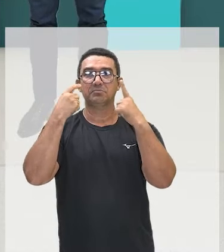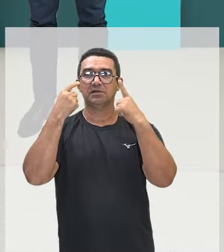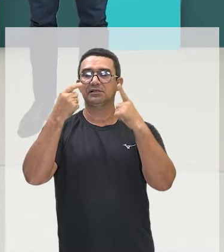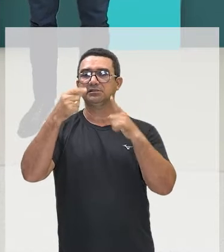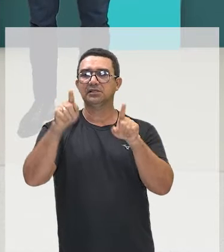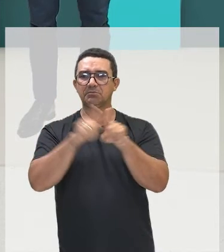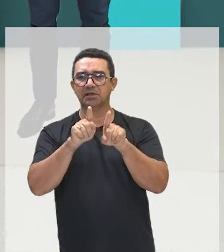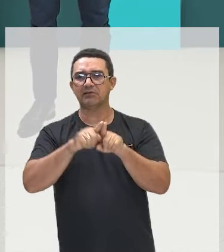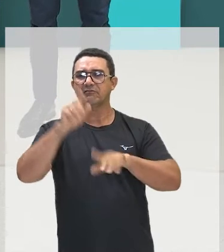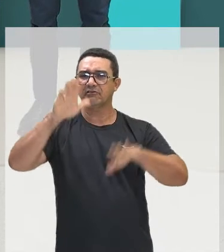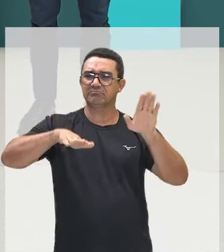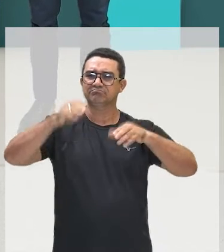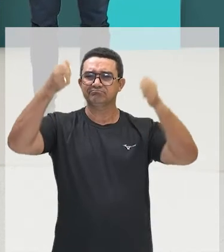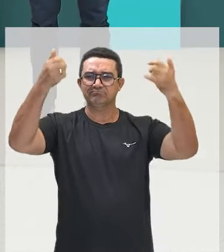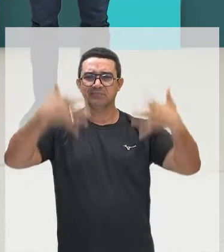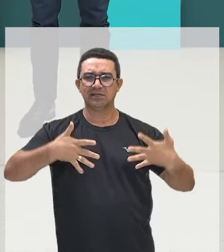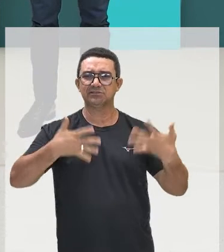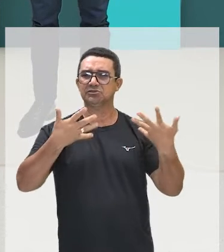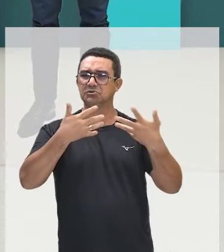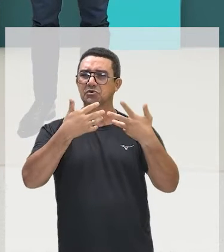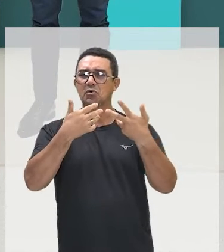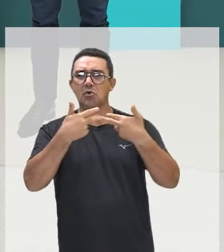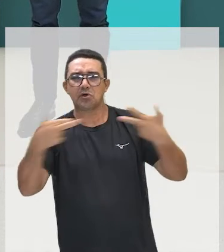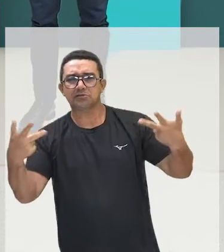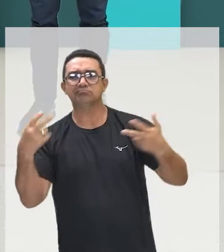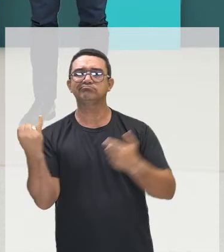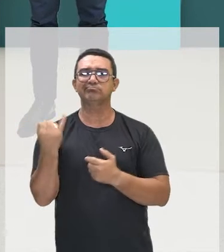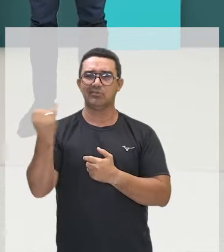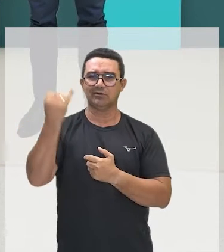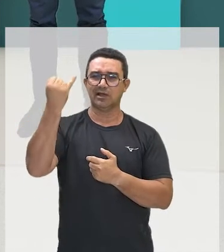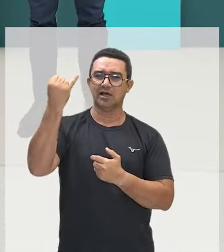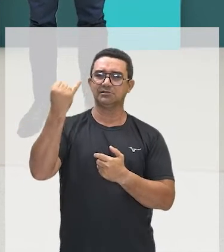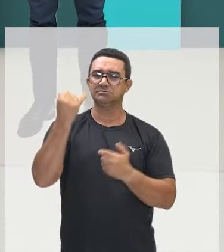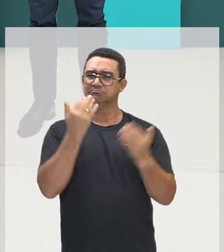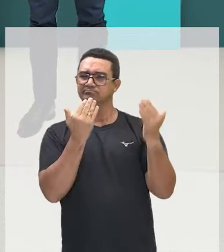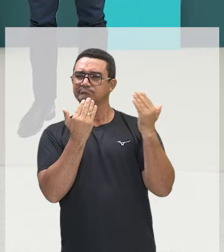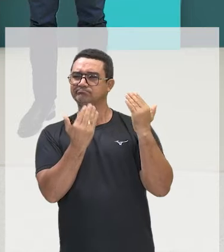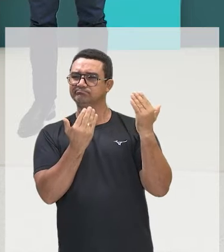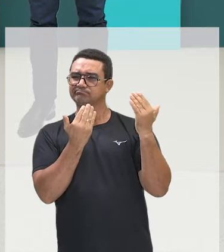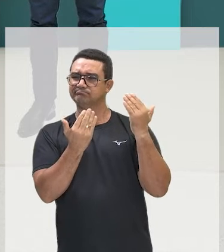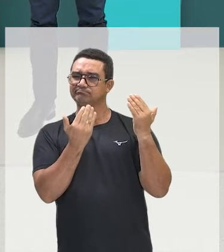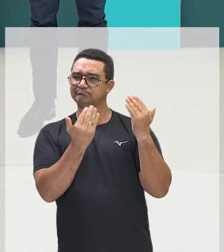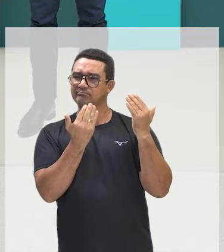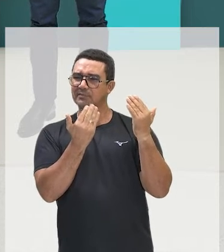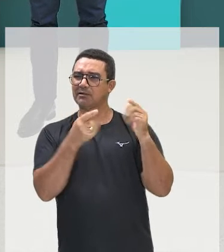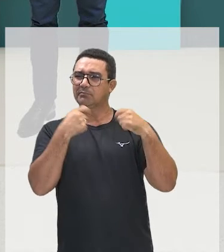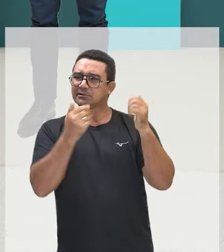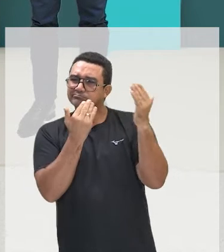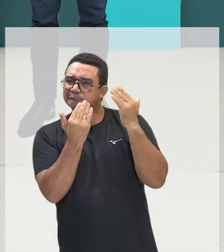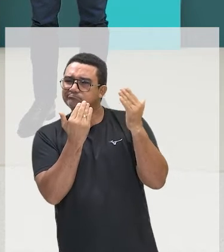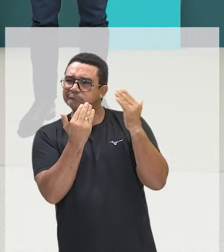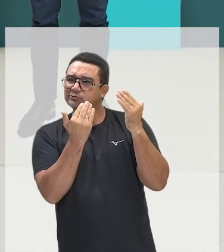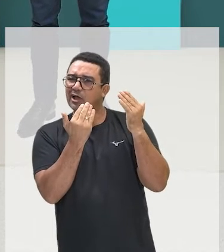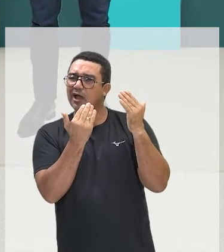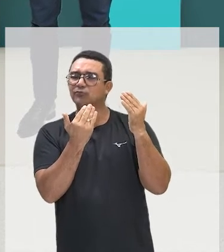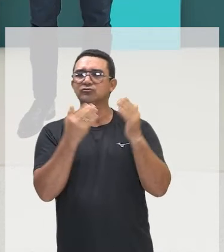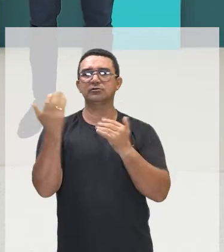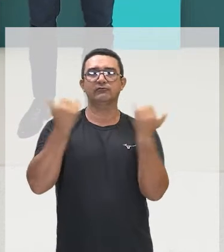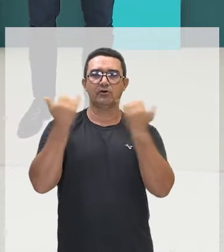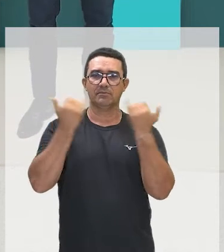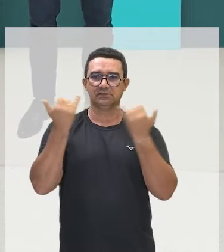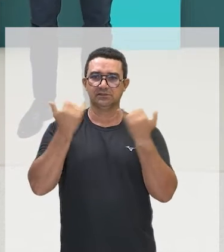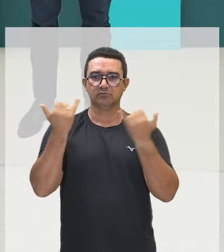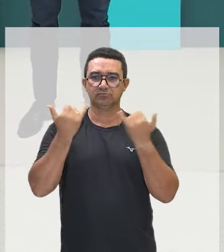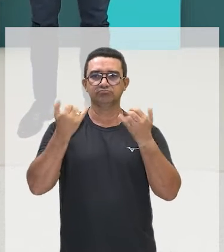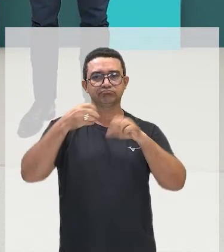superlativos, para chamar atenção, tá? Então, muito cuidado com essas informações que vocês compartilham. Vamos ver a fonte. Há muitos casos aí que